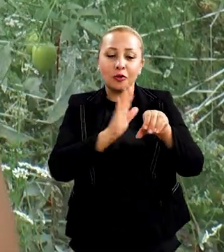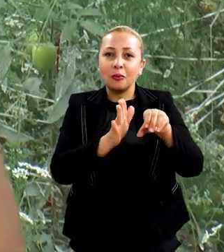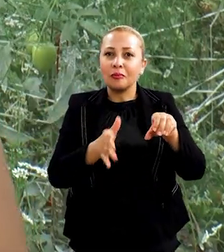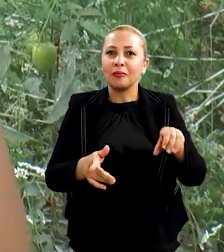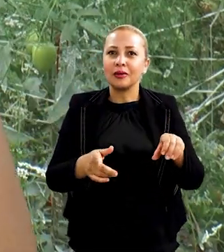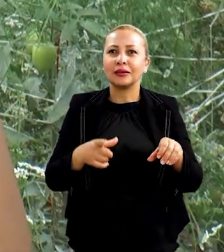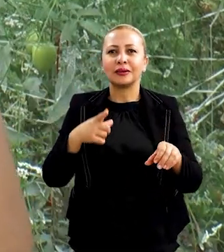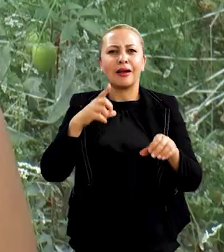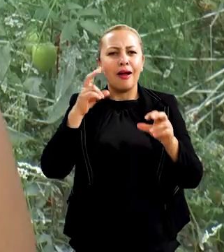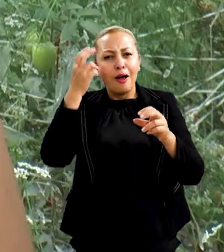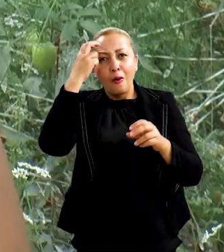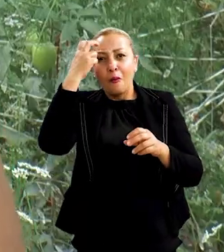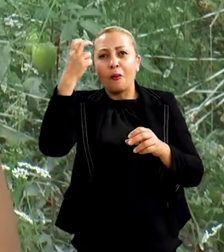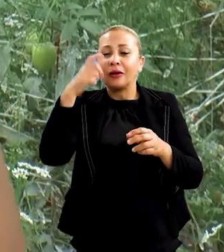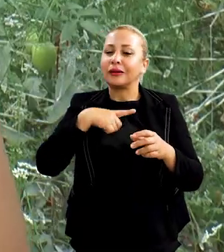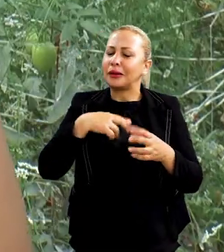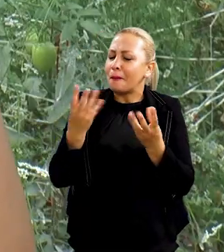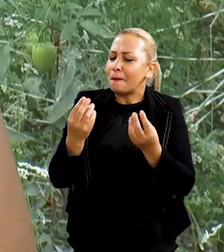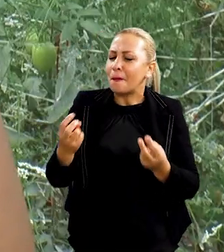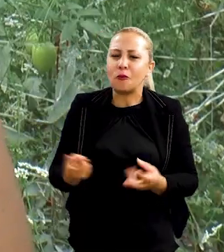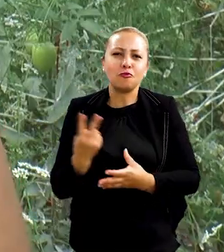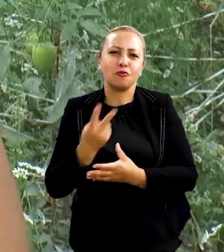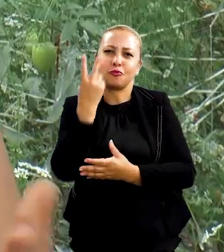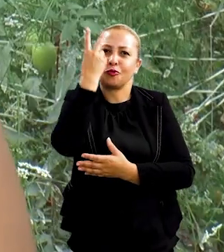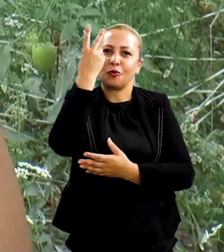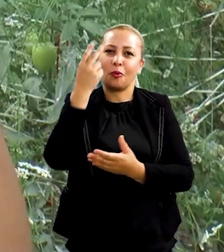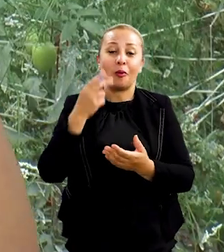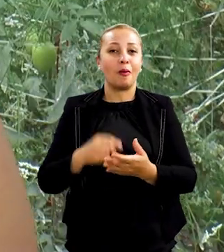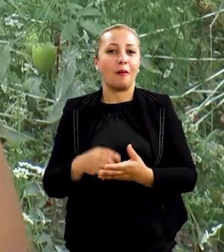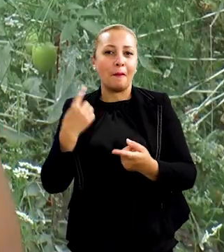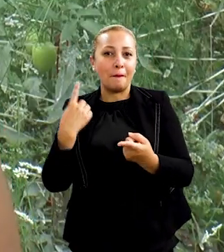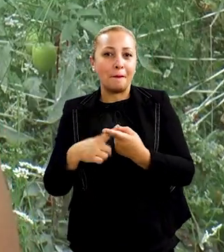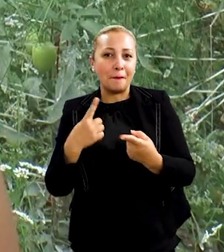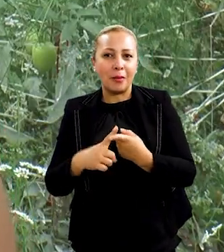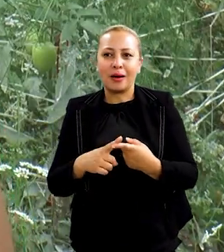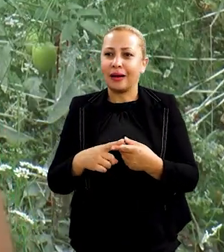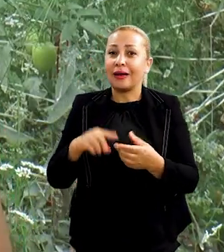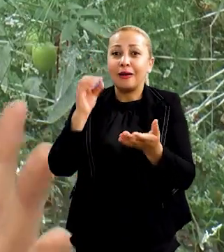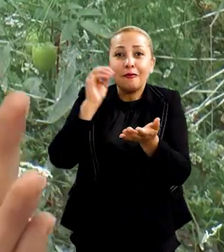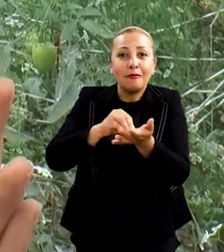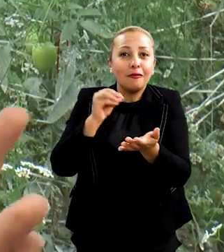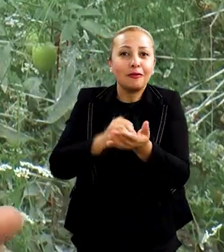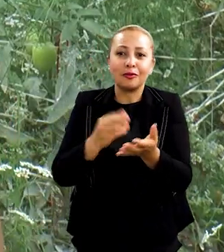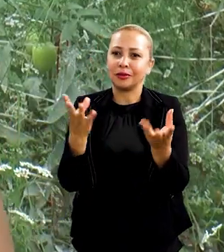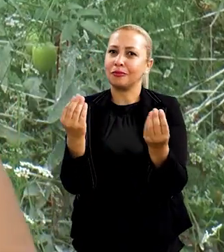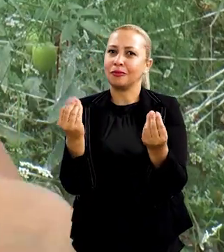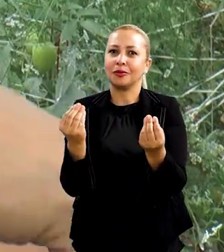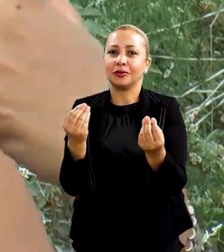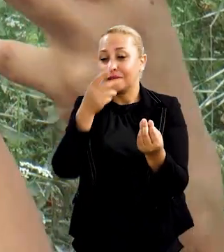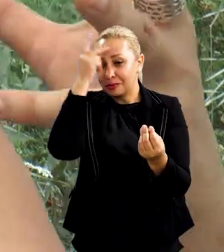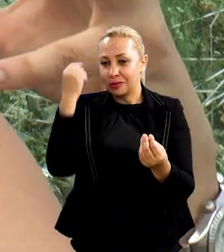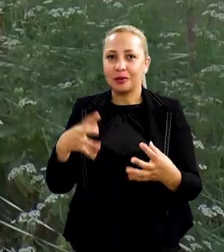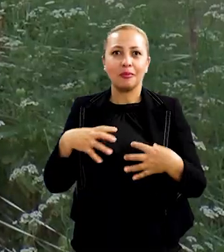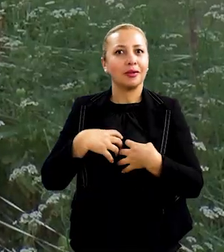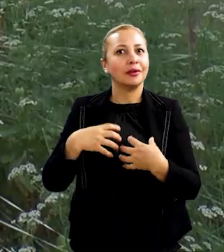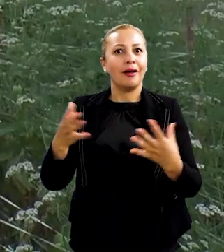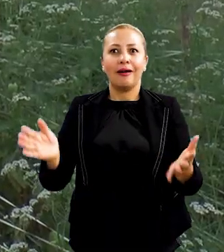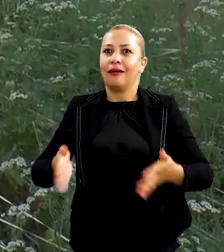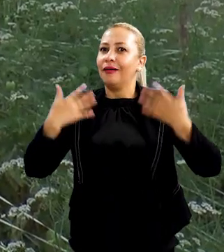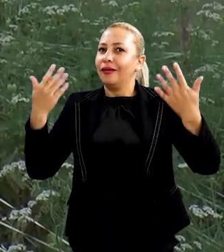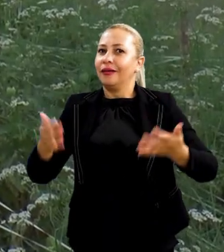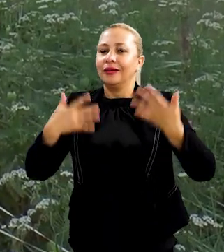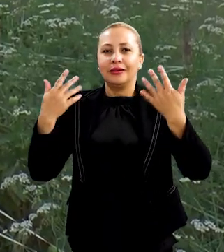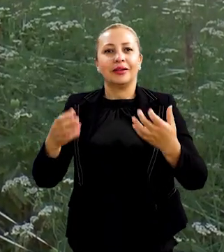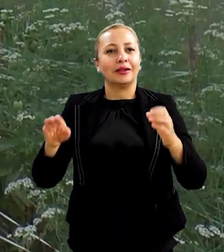tem muito valor, principalmente tomate orgânico, porque é escasso, ninguém consegue produzir. Então, os agricultores podem se estimular em